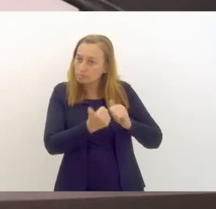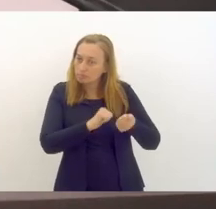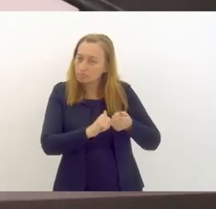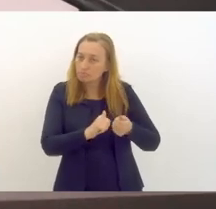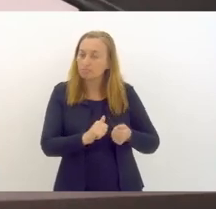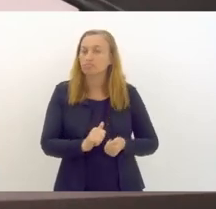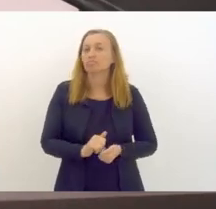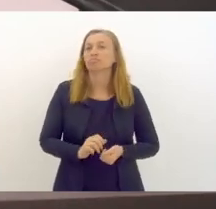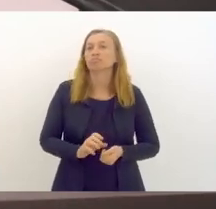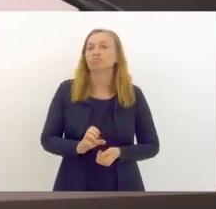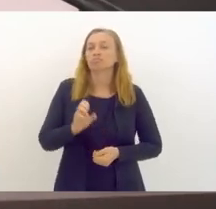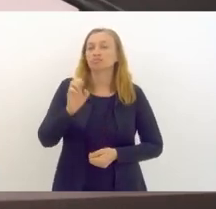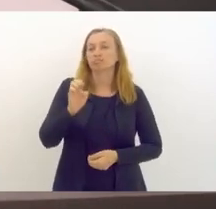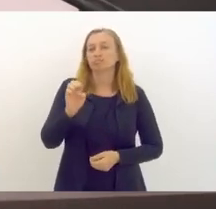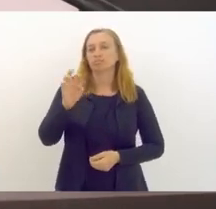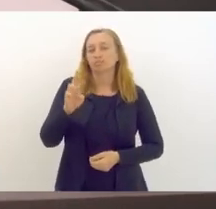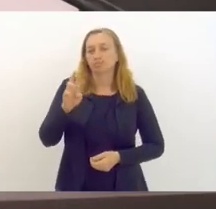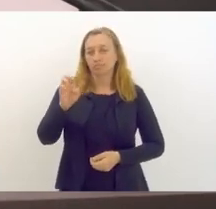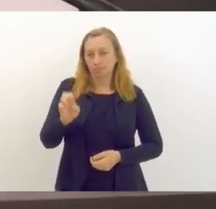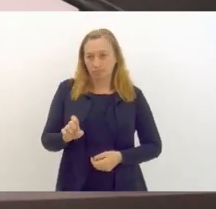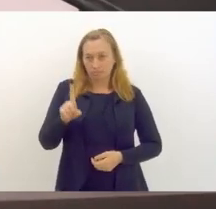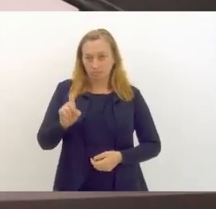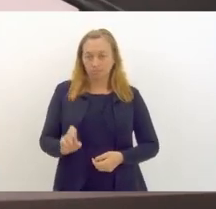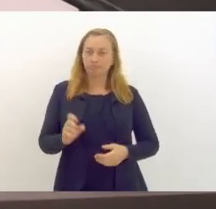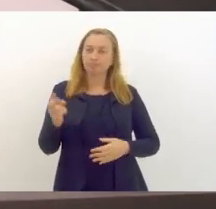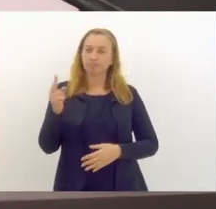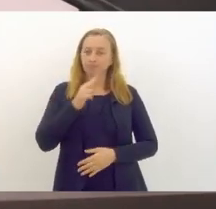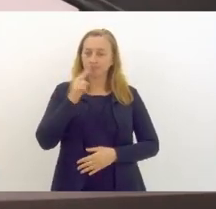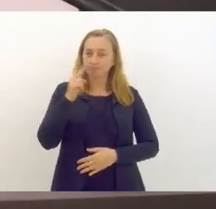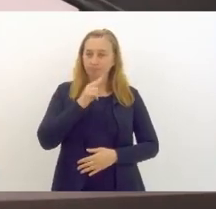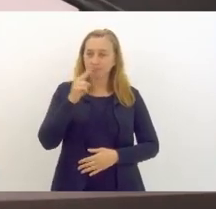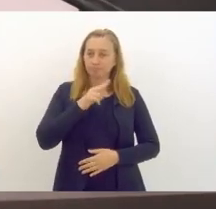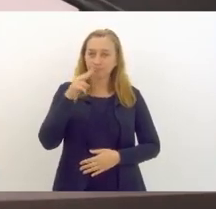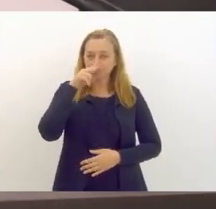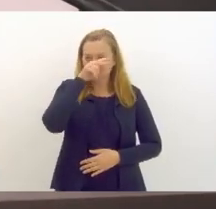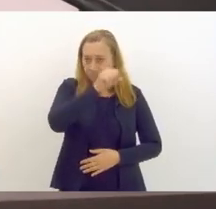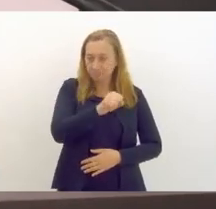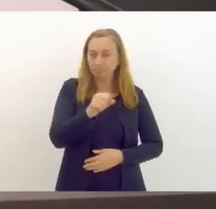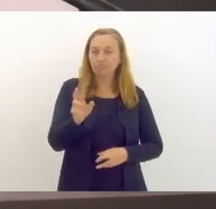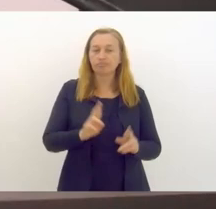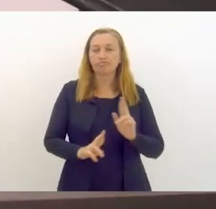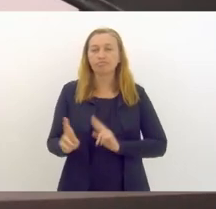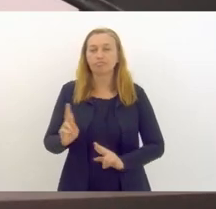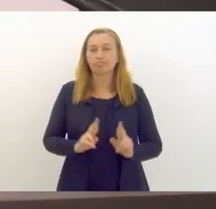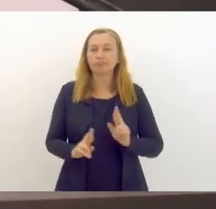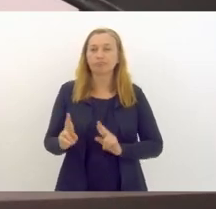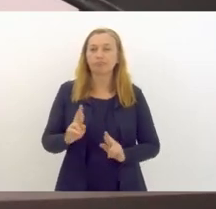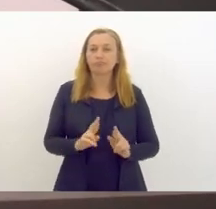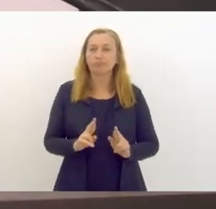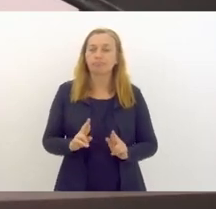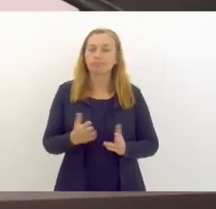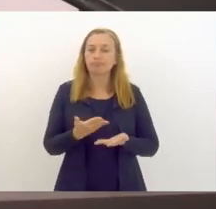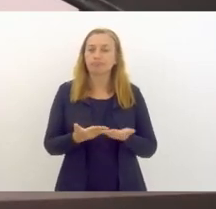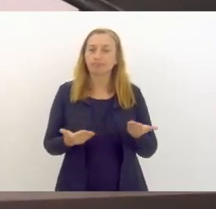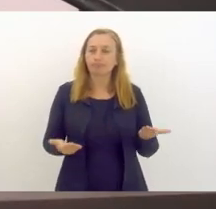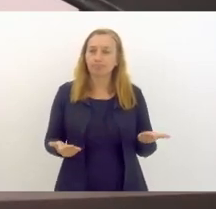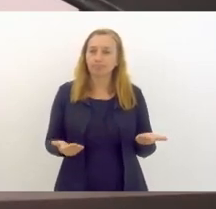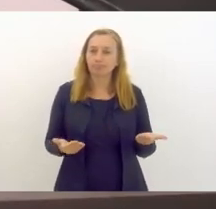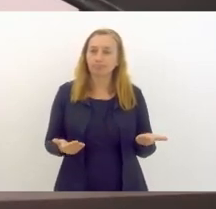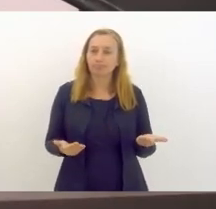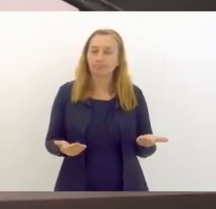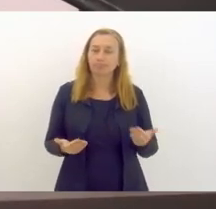rede tem um aceleramento muito forte com relação à queda